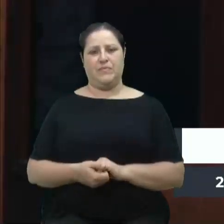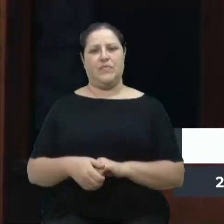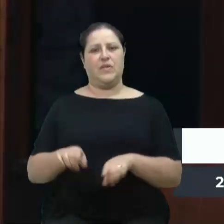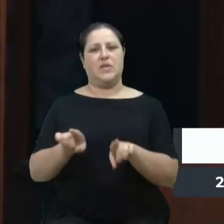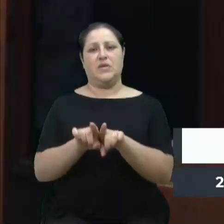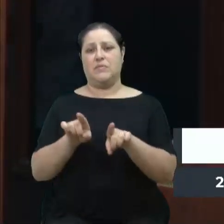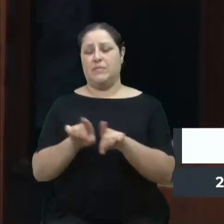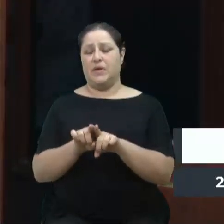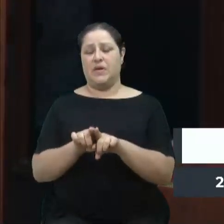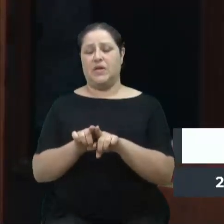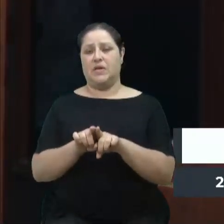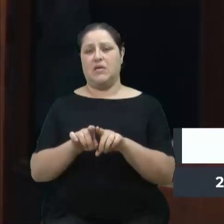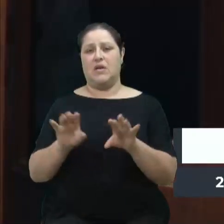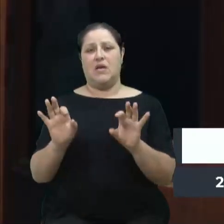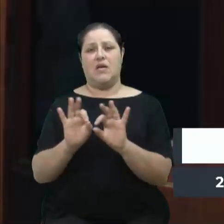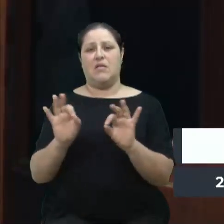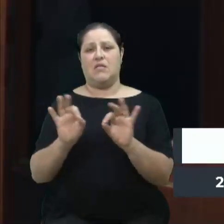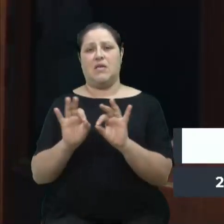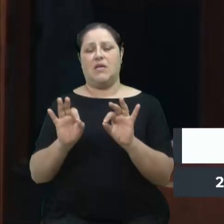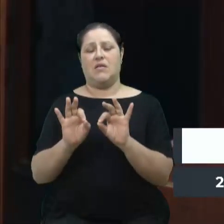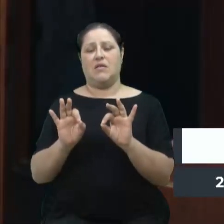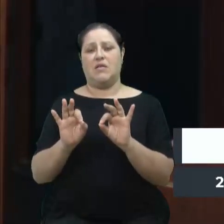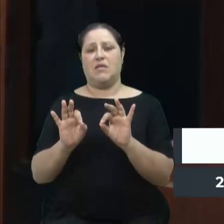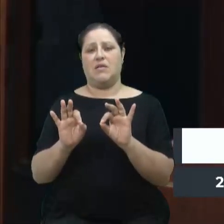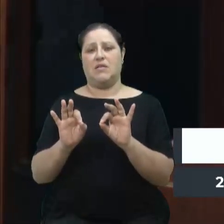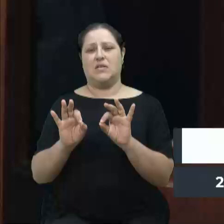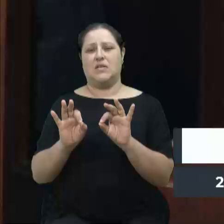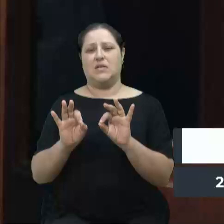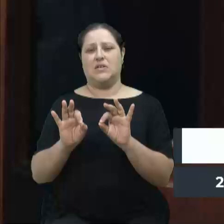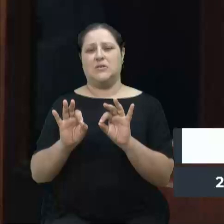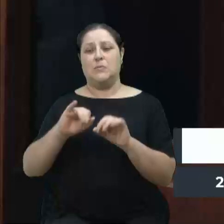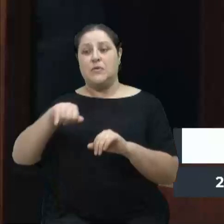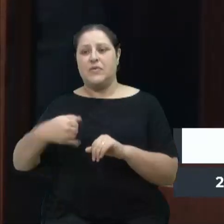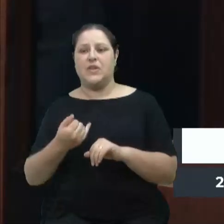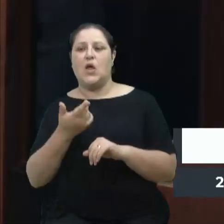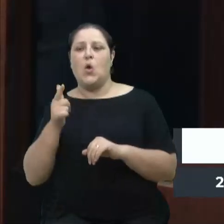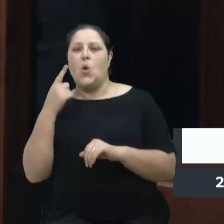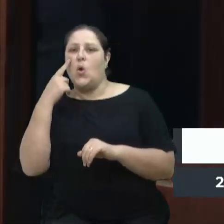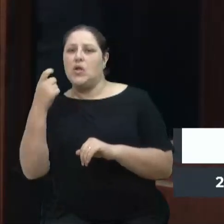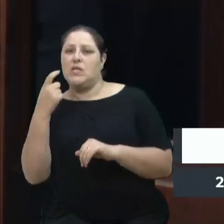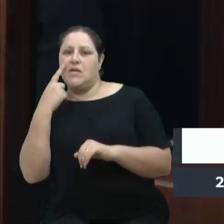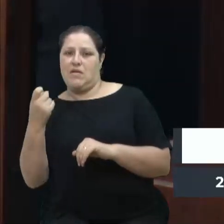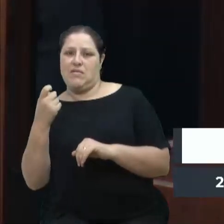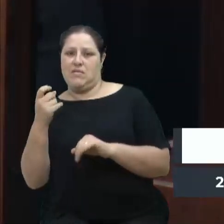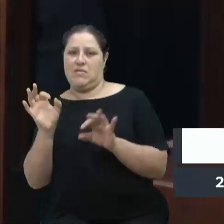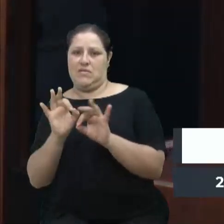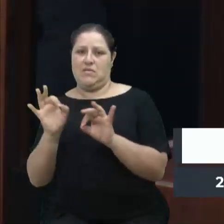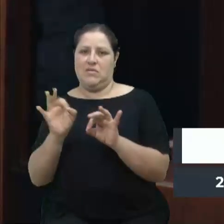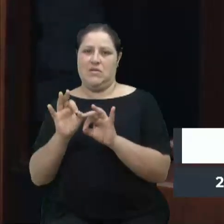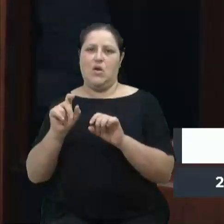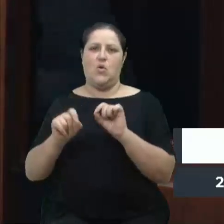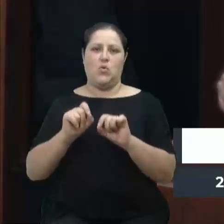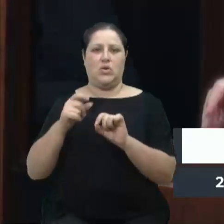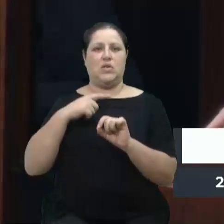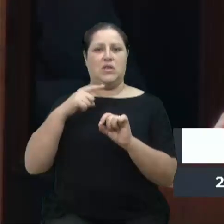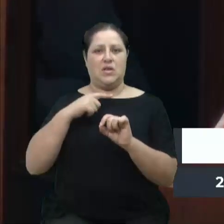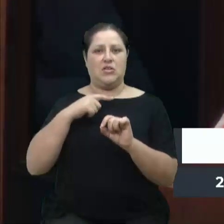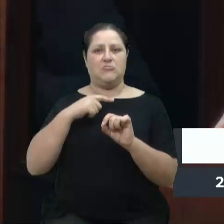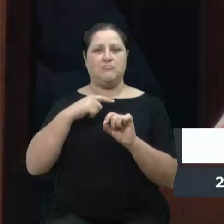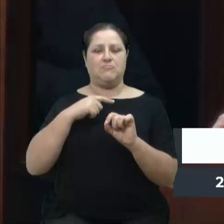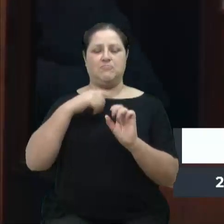vali de nenhum outro interesse que não fosse o que se colocava na